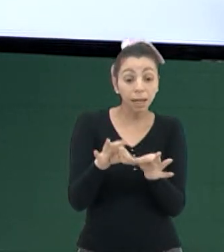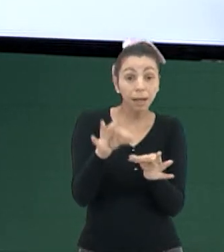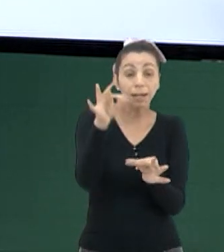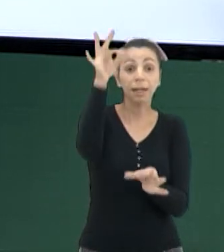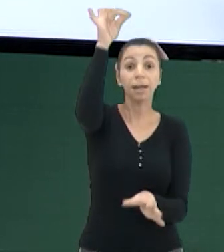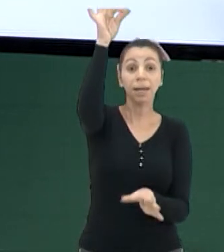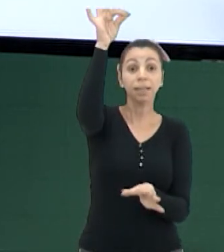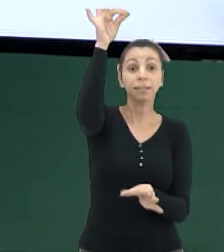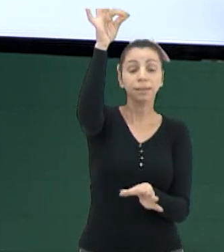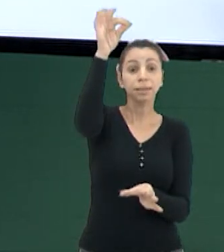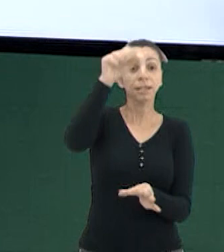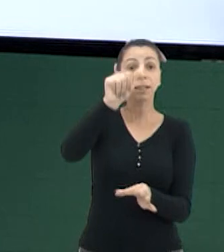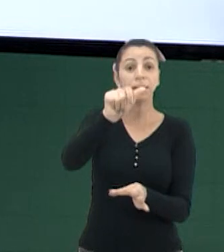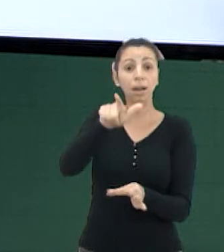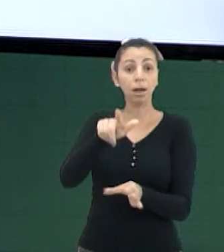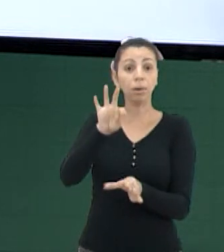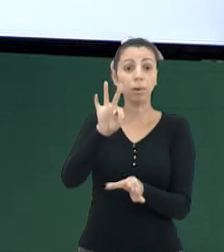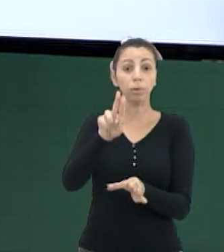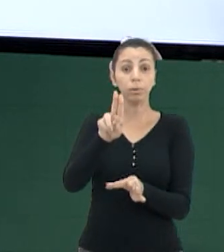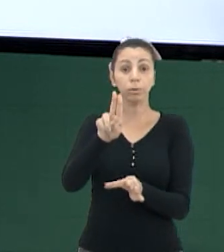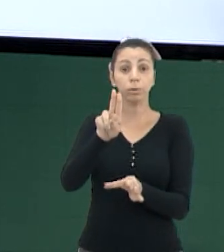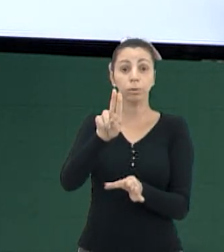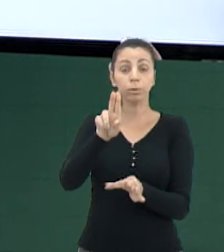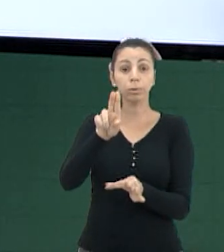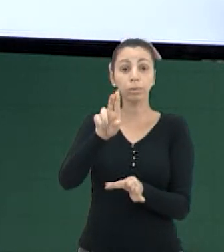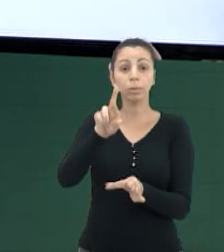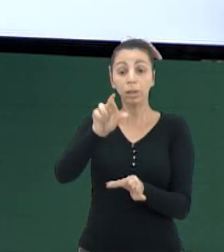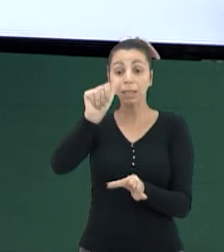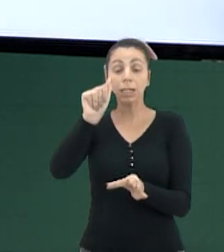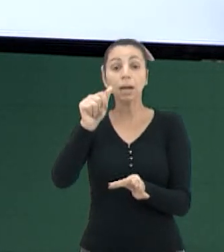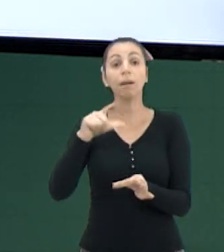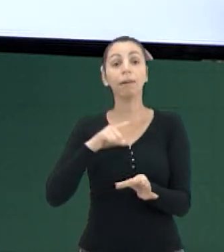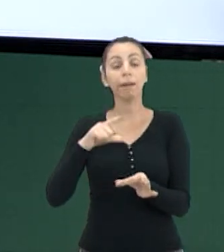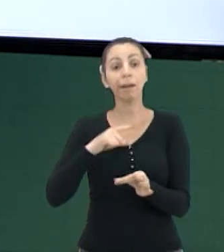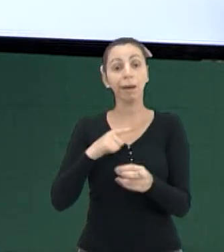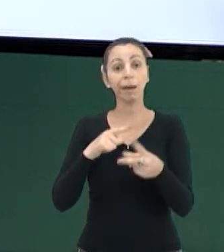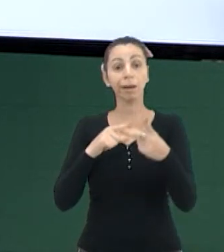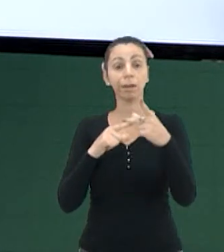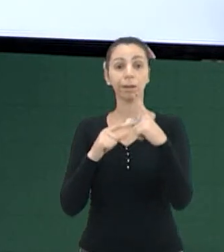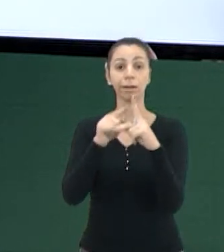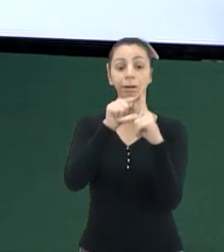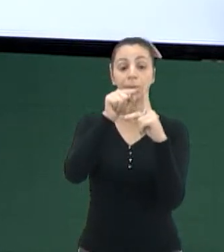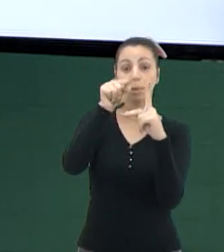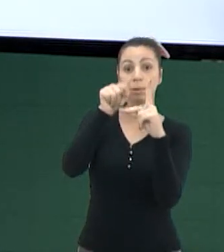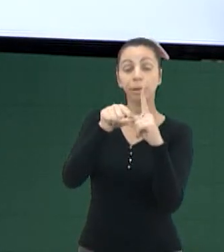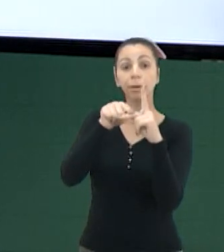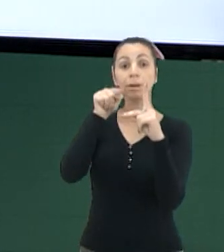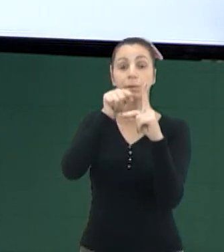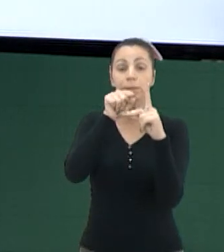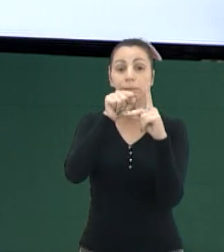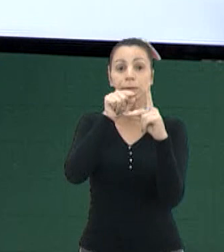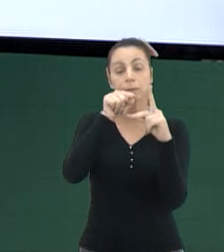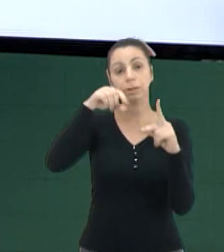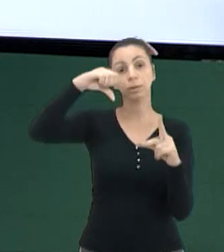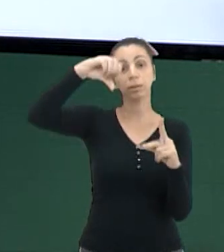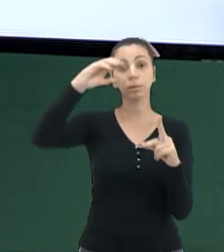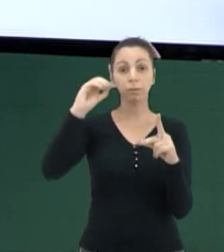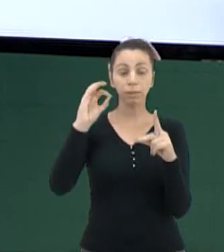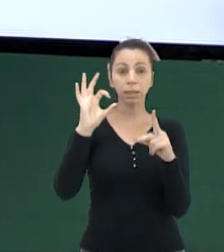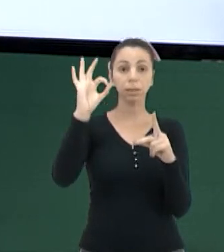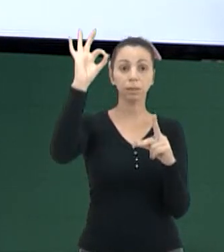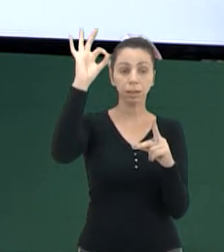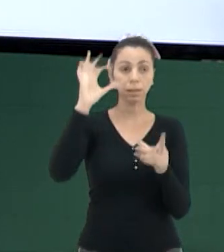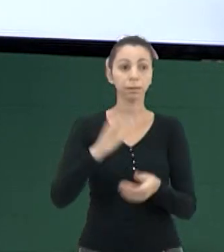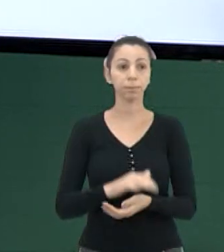BC. Ela está fazendo o quê? Um ângulo de 90 graus com a base BC. E a bissetriz do ângulo